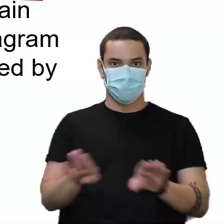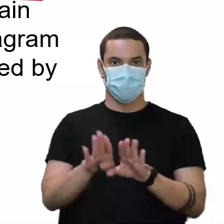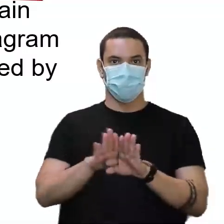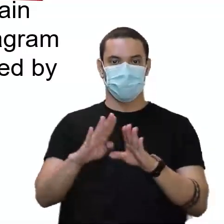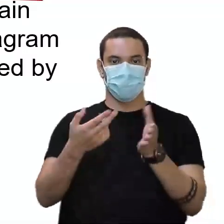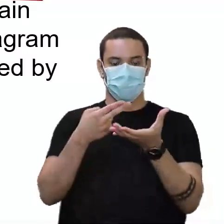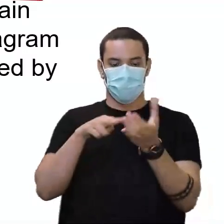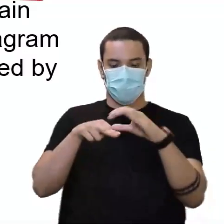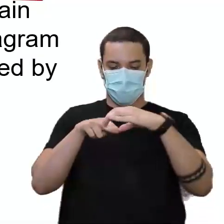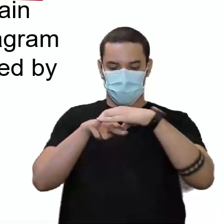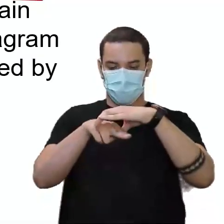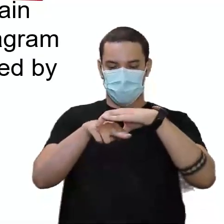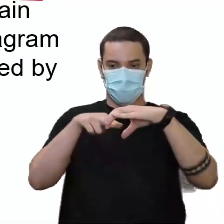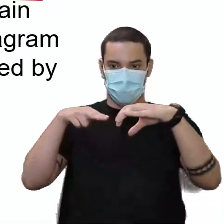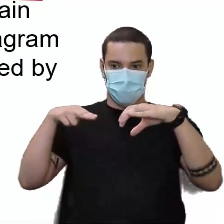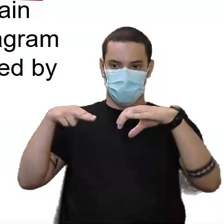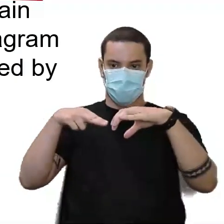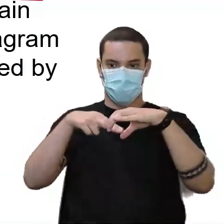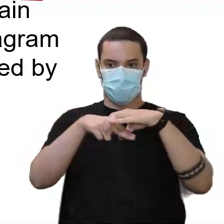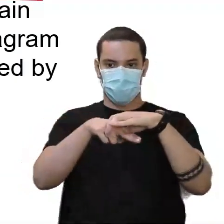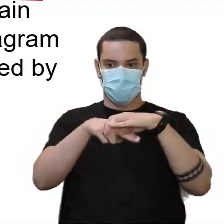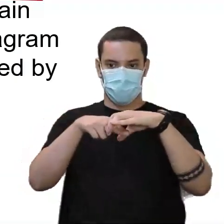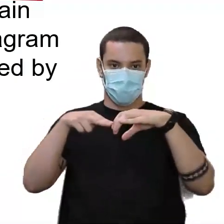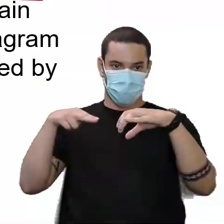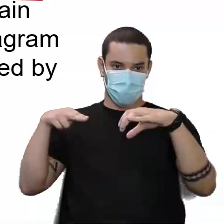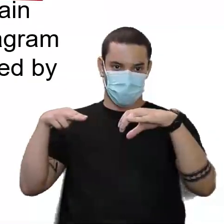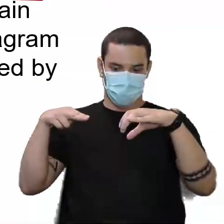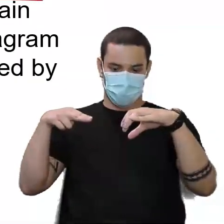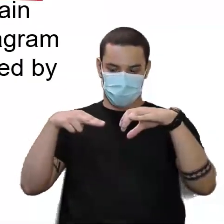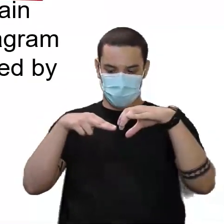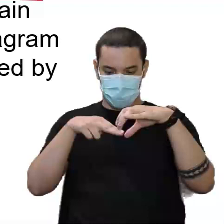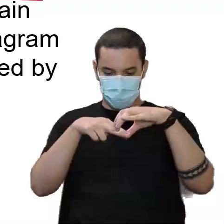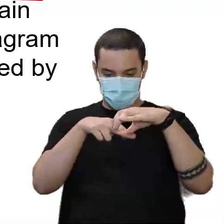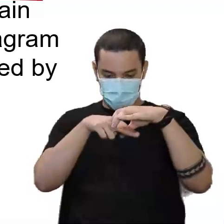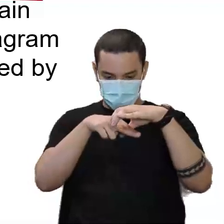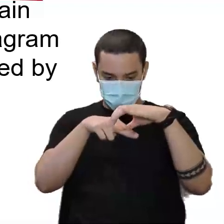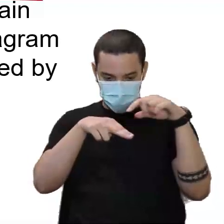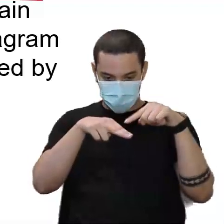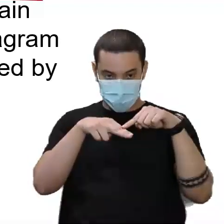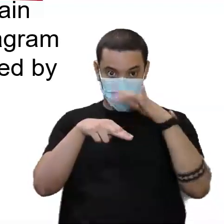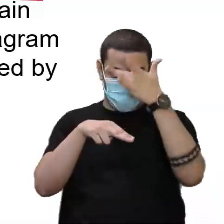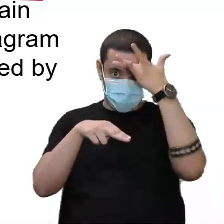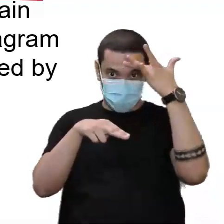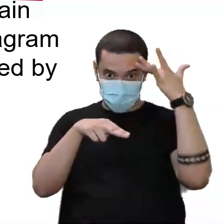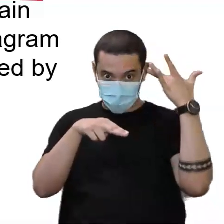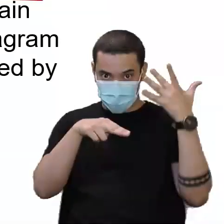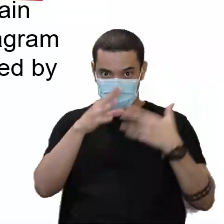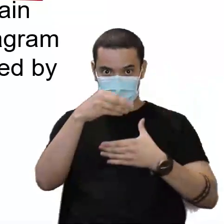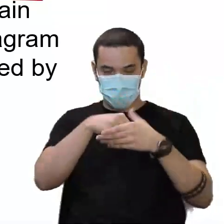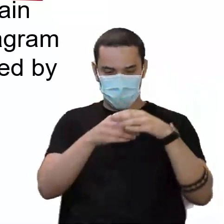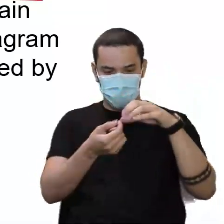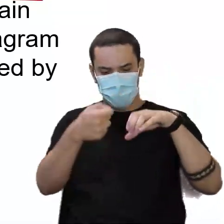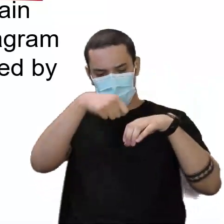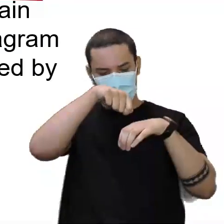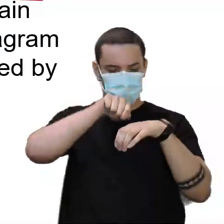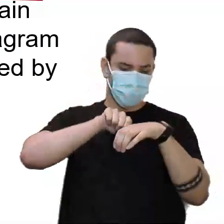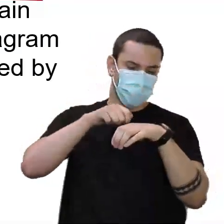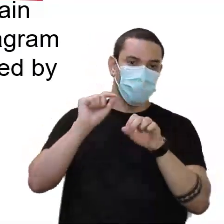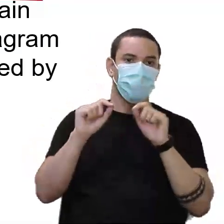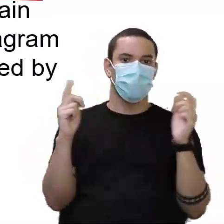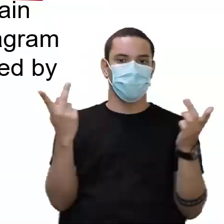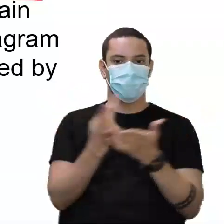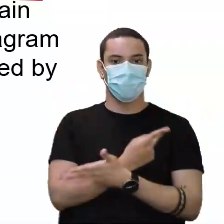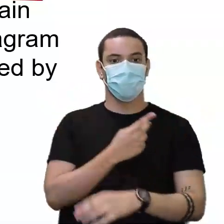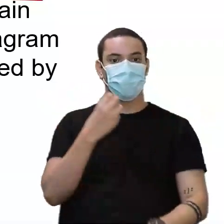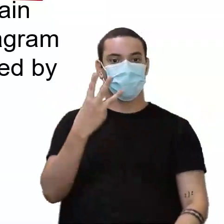aqui. E aí, o que acontece? 32 teens who had Instagram accounts, ou seja, o que acontece aqui?